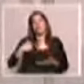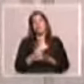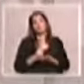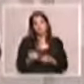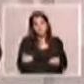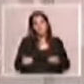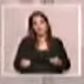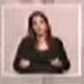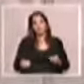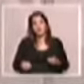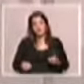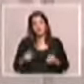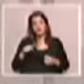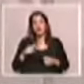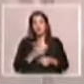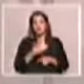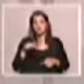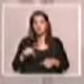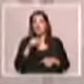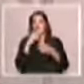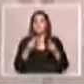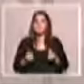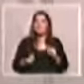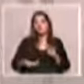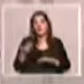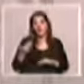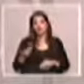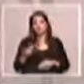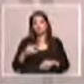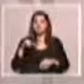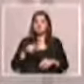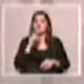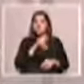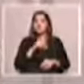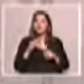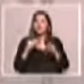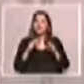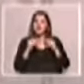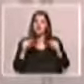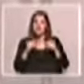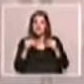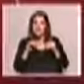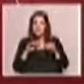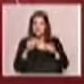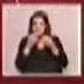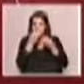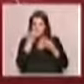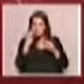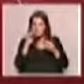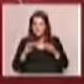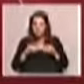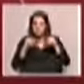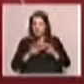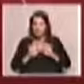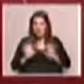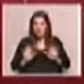legumes. Que é a zona onde tem mais umidade e, portanto, permite que a textura não evolua tão rapidamente em portanto,